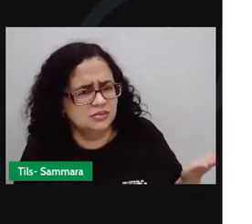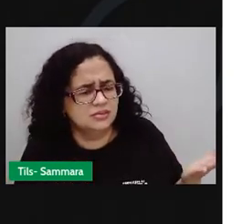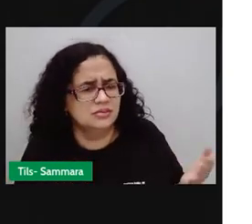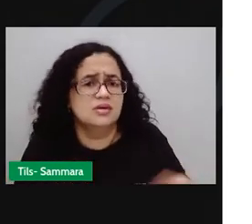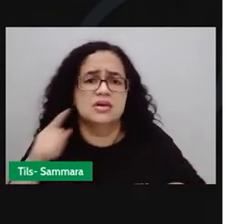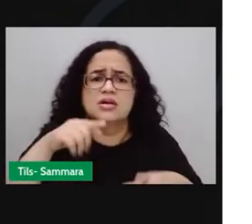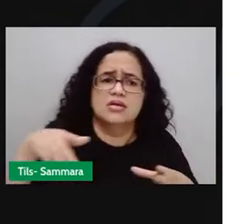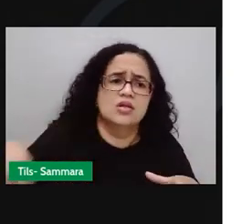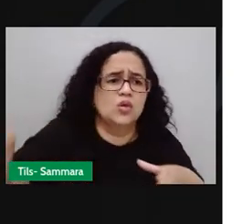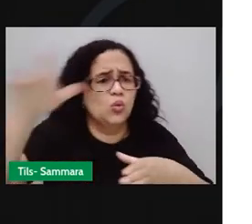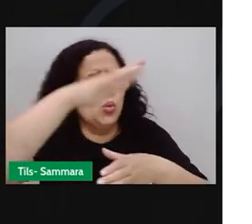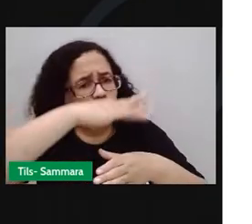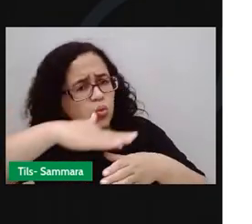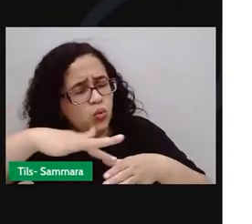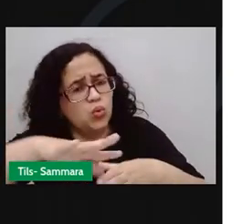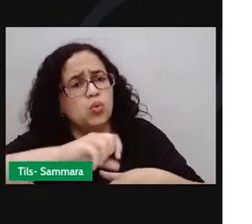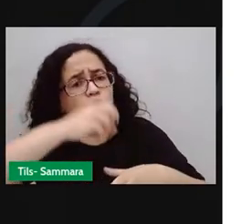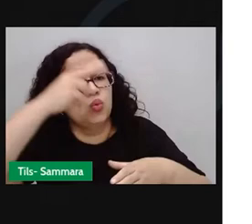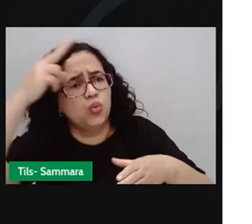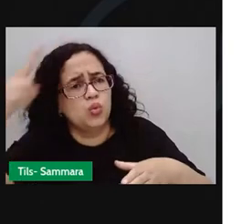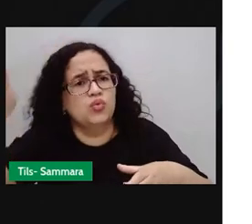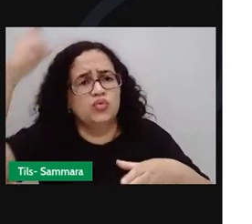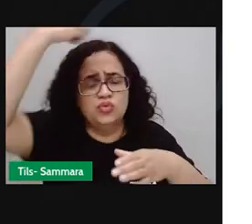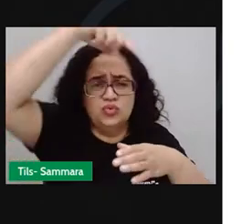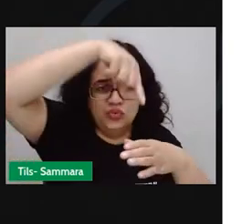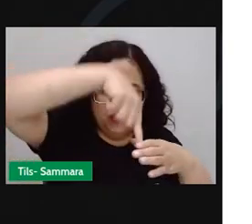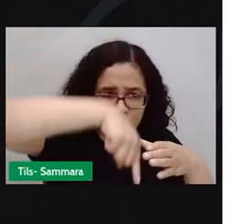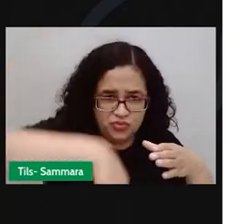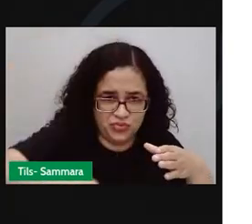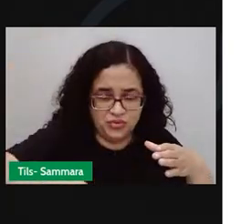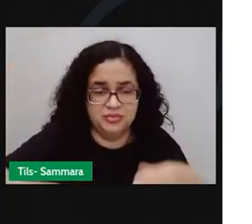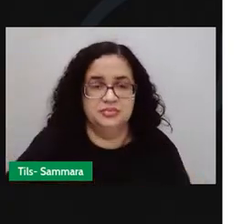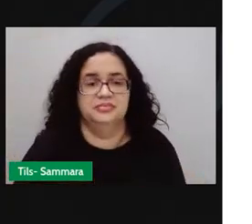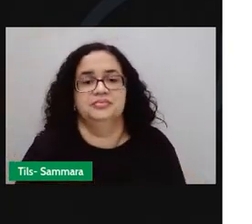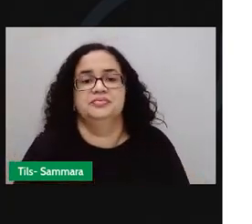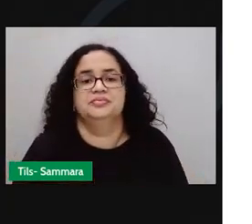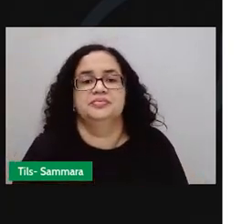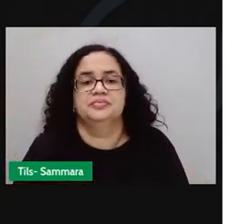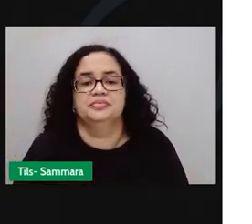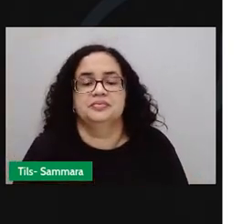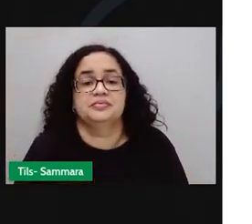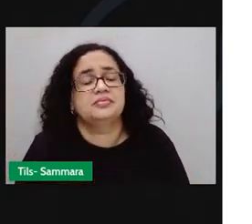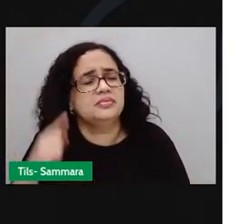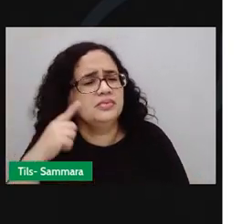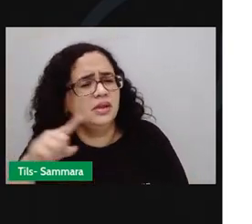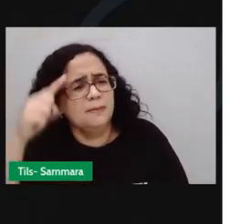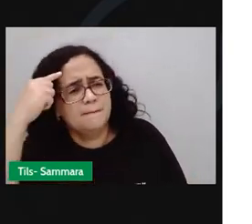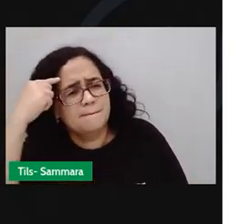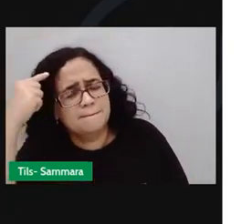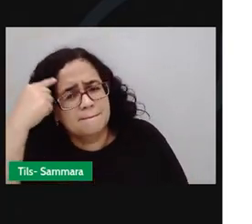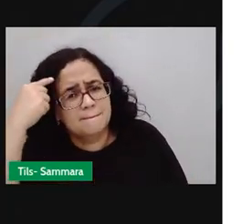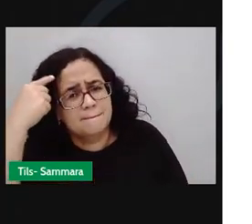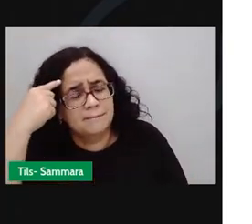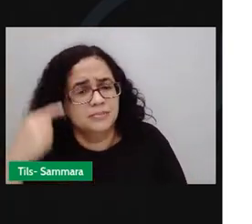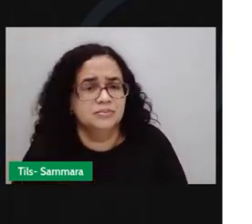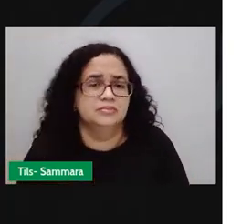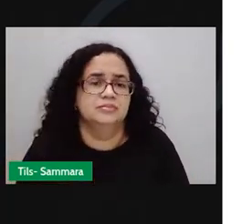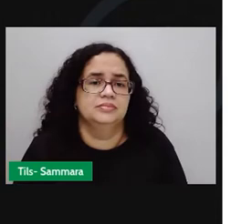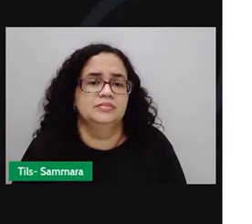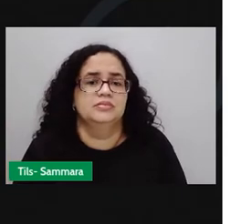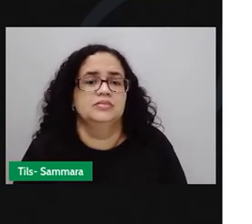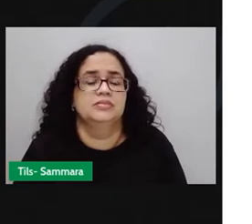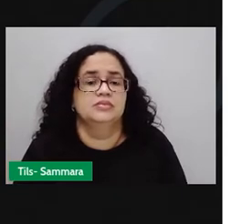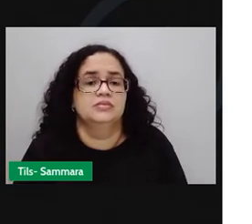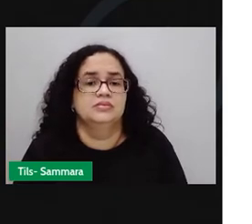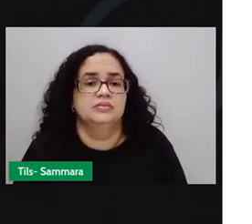vai flutuar ou ele vai afundar? Pensem aí. Vamos para o